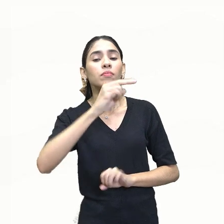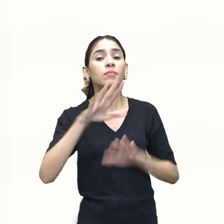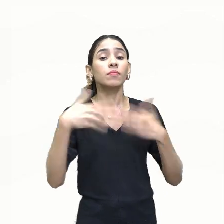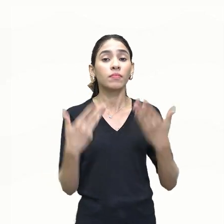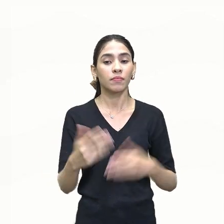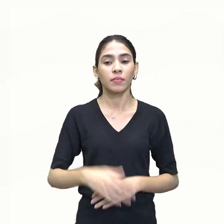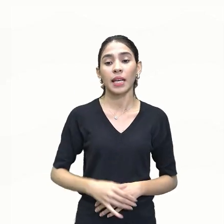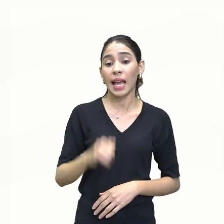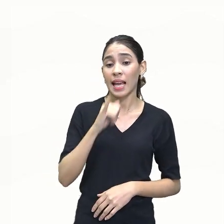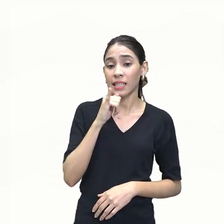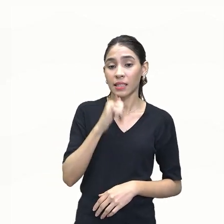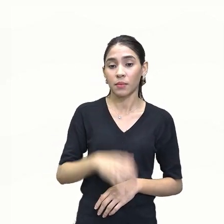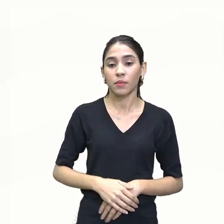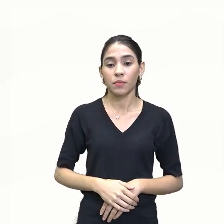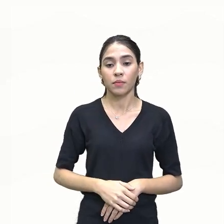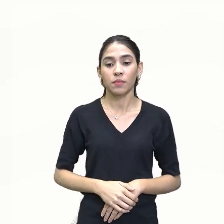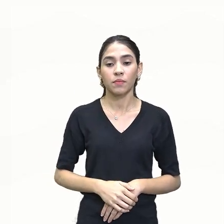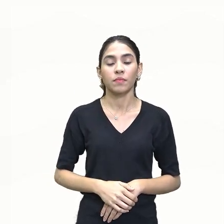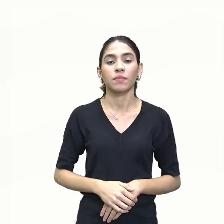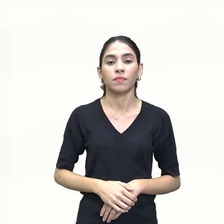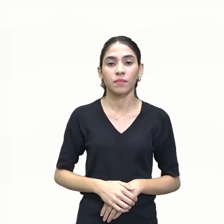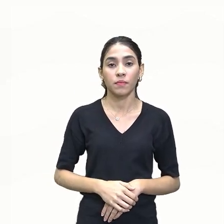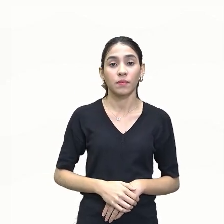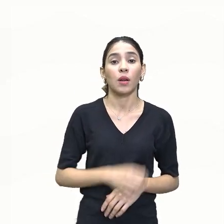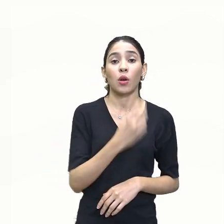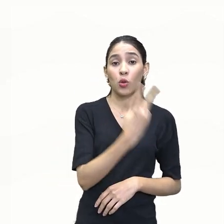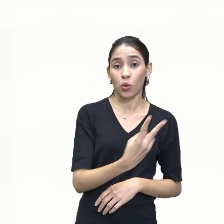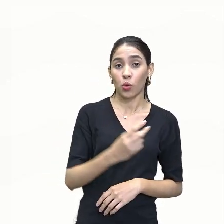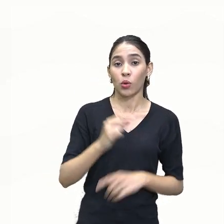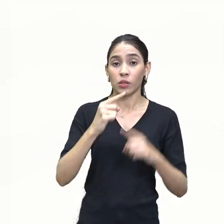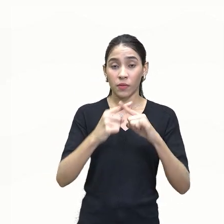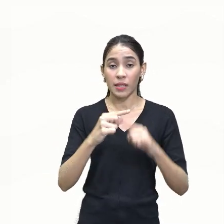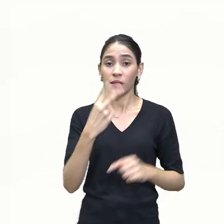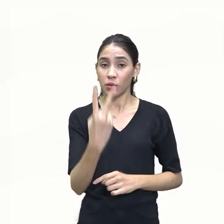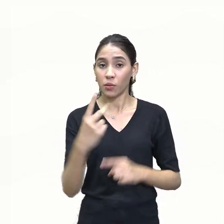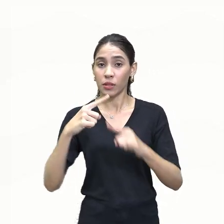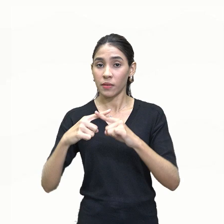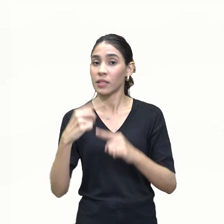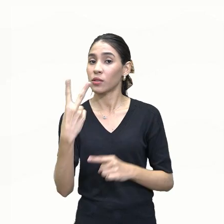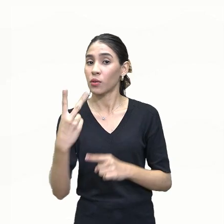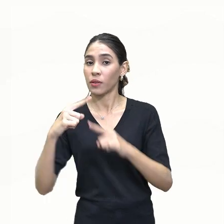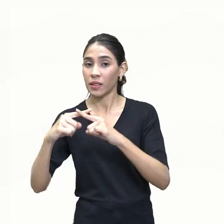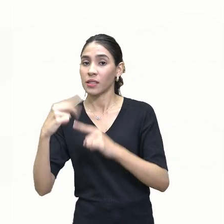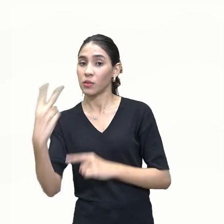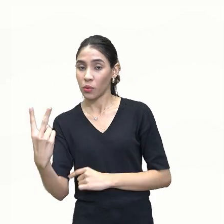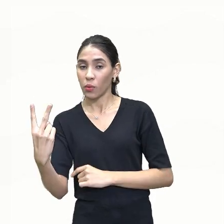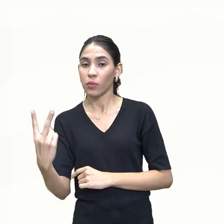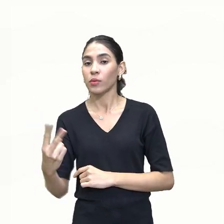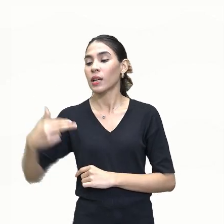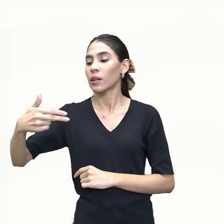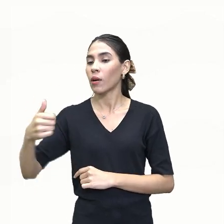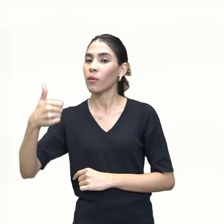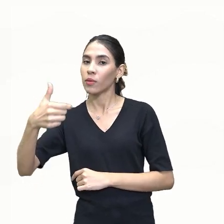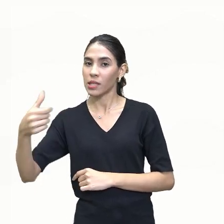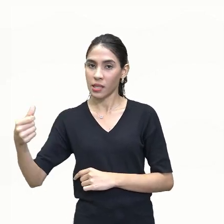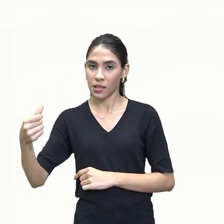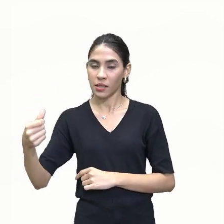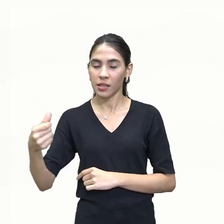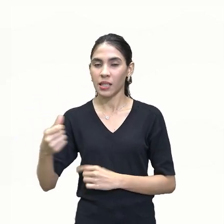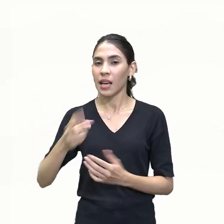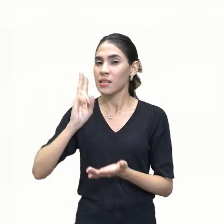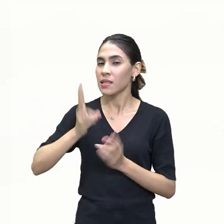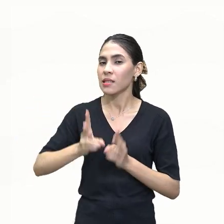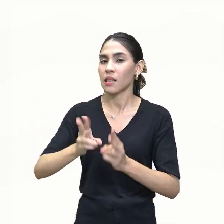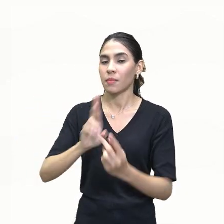2 à quarta. 2 vezes 2 vezes 2 vezes 2 é igual a 16, tá? Então, sempre fazendo essa